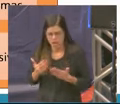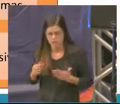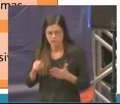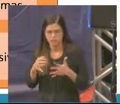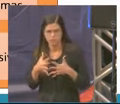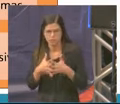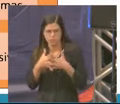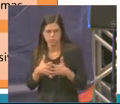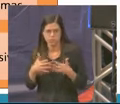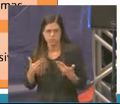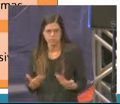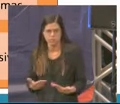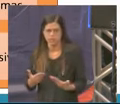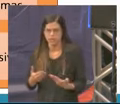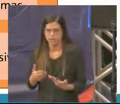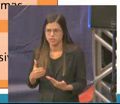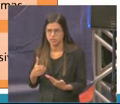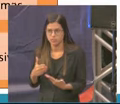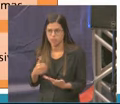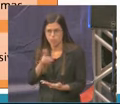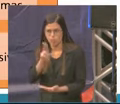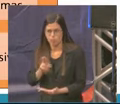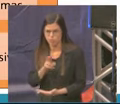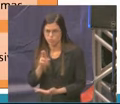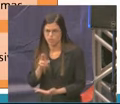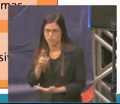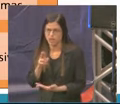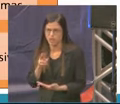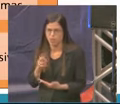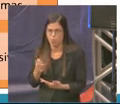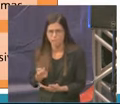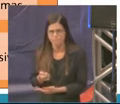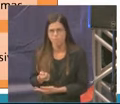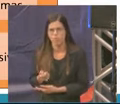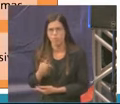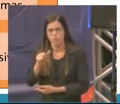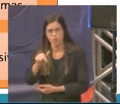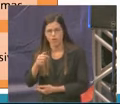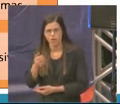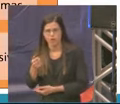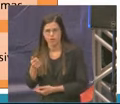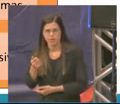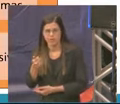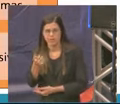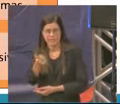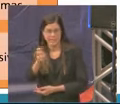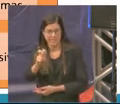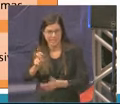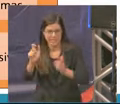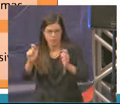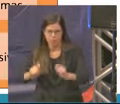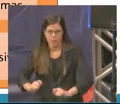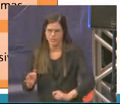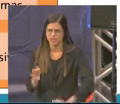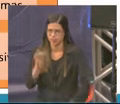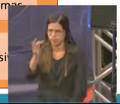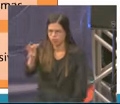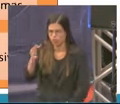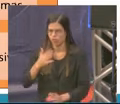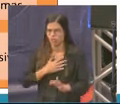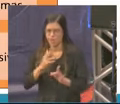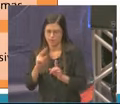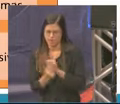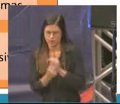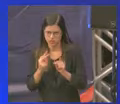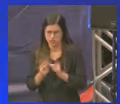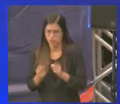na incerteza, e implementar na escassez. Essas são as 15 competências do futuro, na minha percepção. E